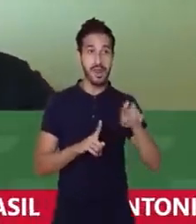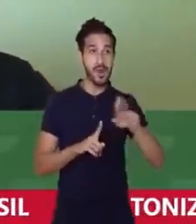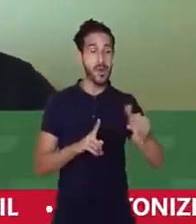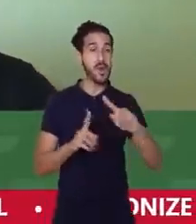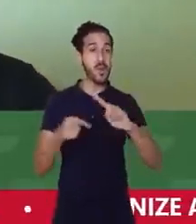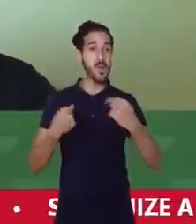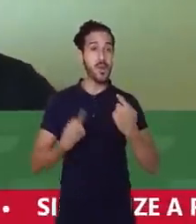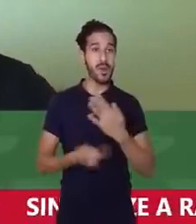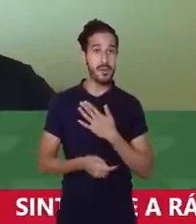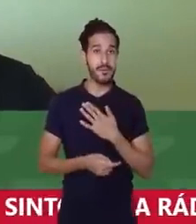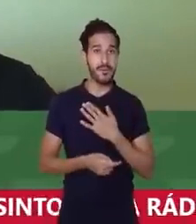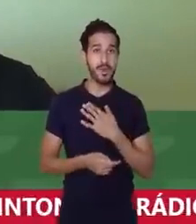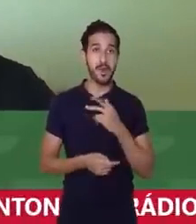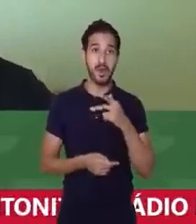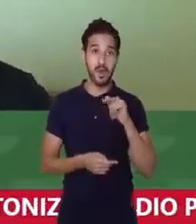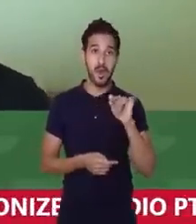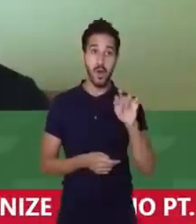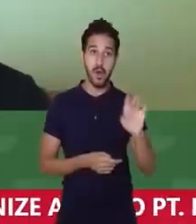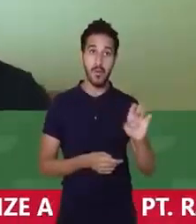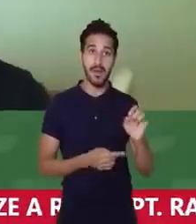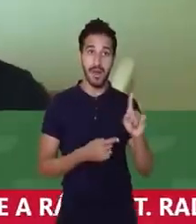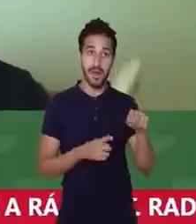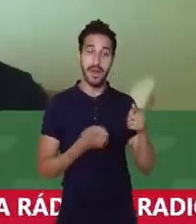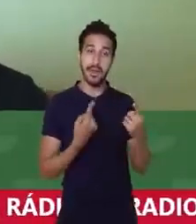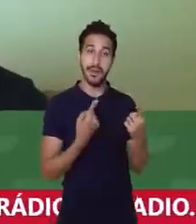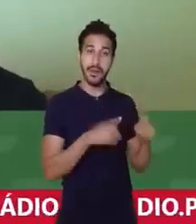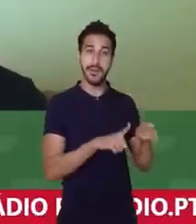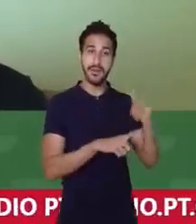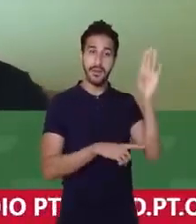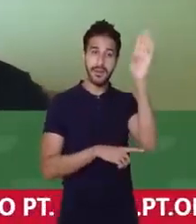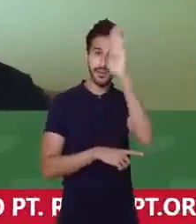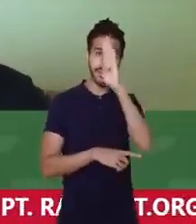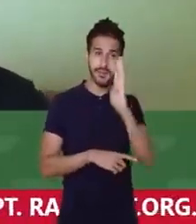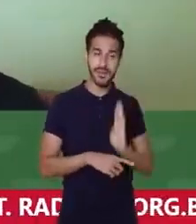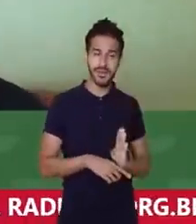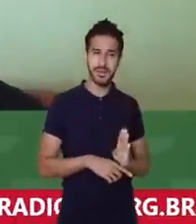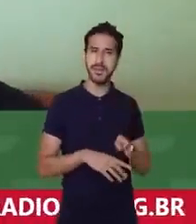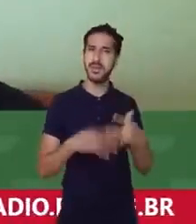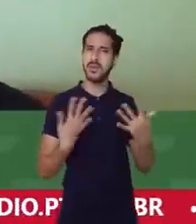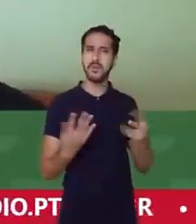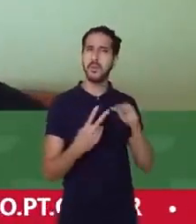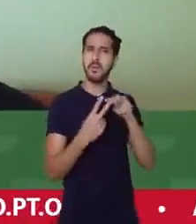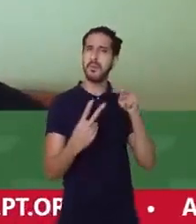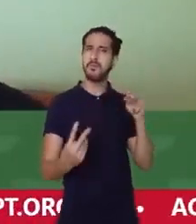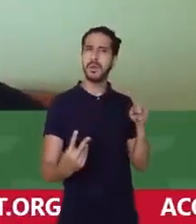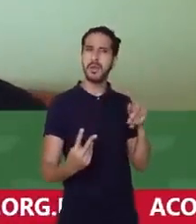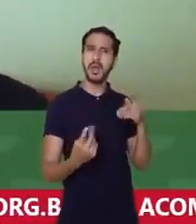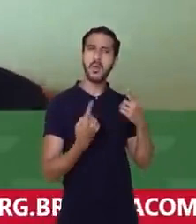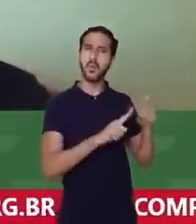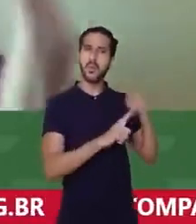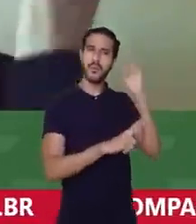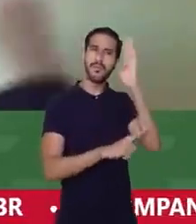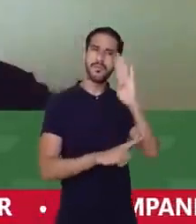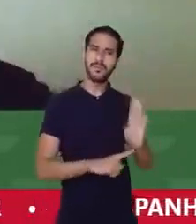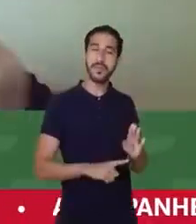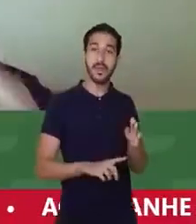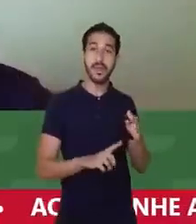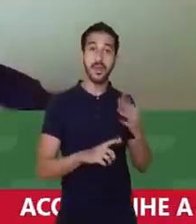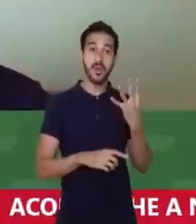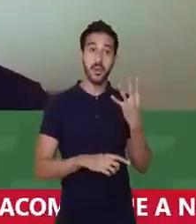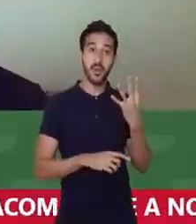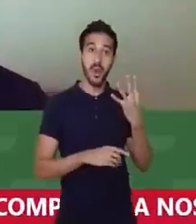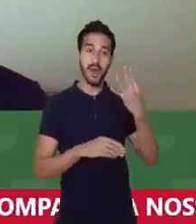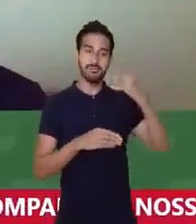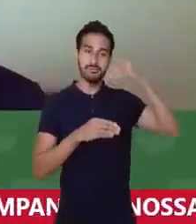mim, ele era contra o Brasil. Em que sentido que ele era contra o Brasil? Por